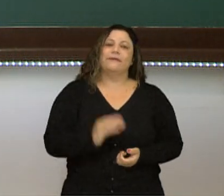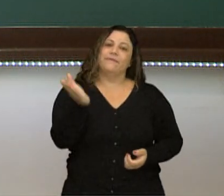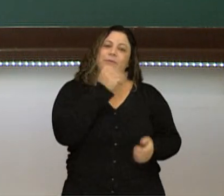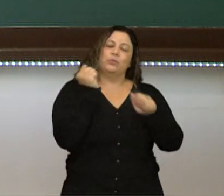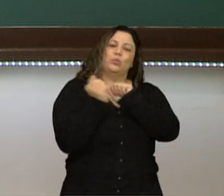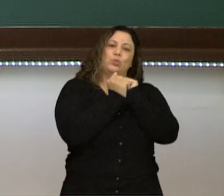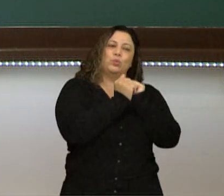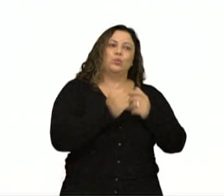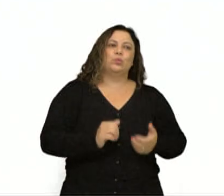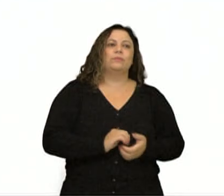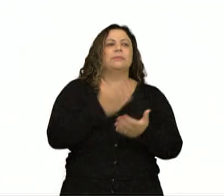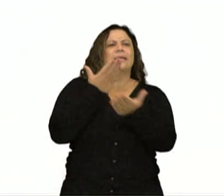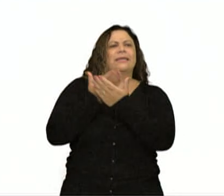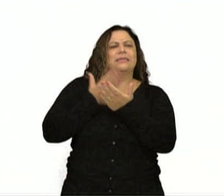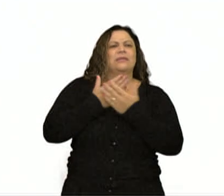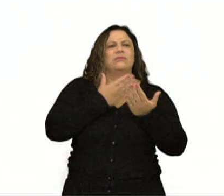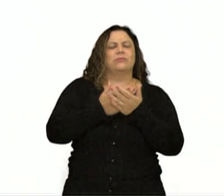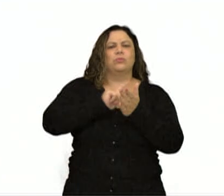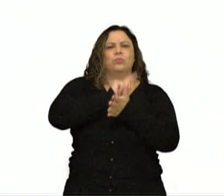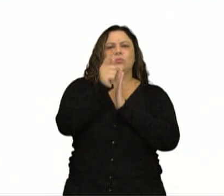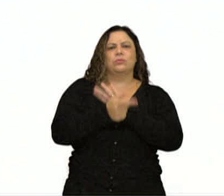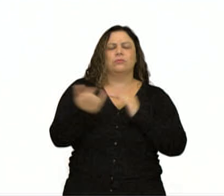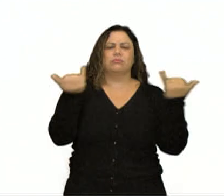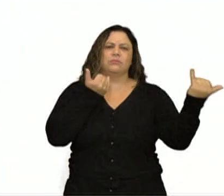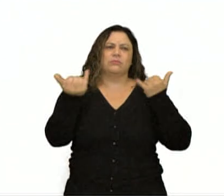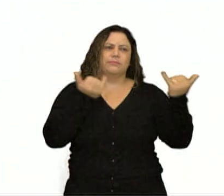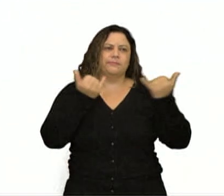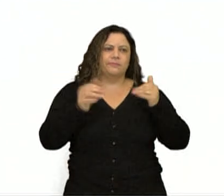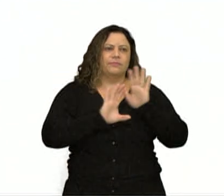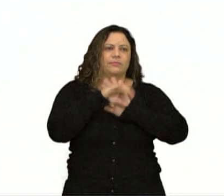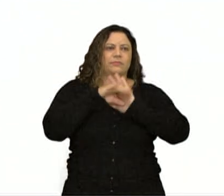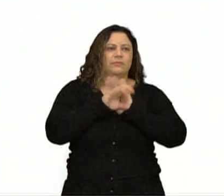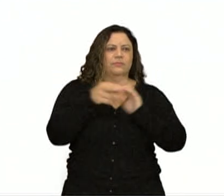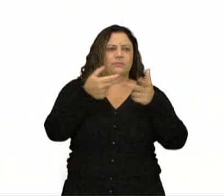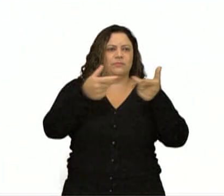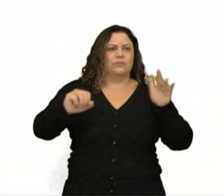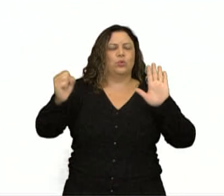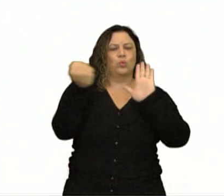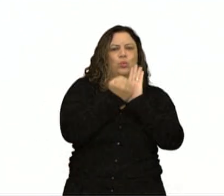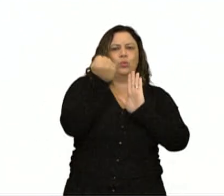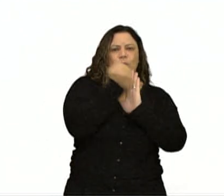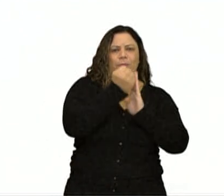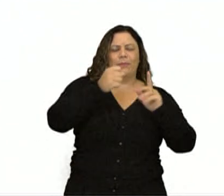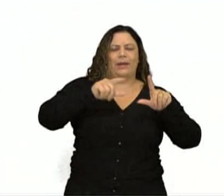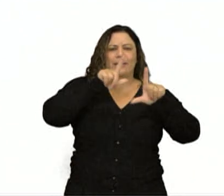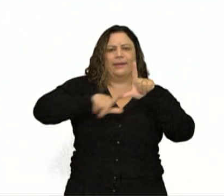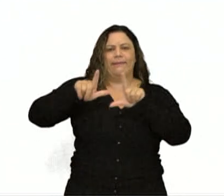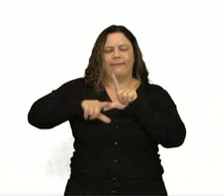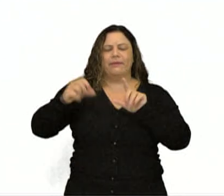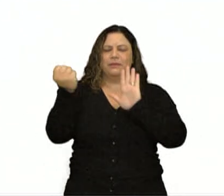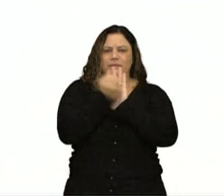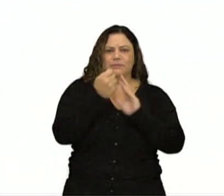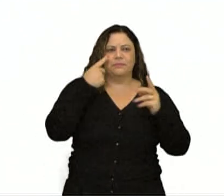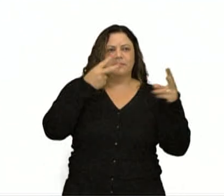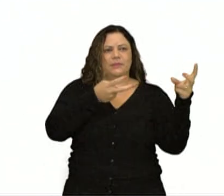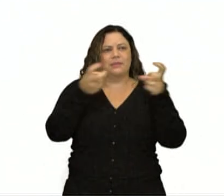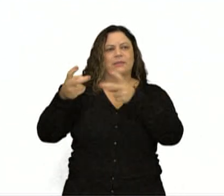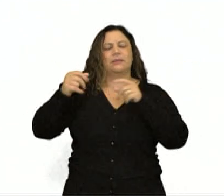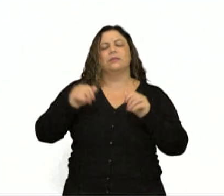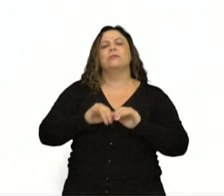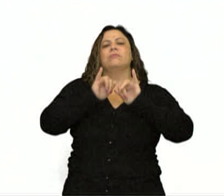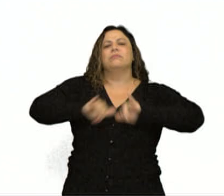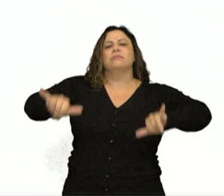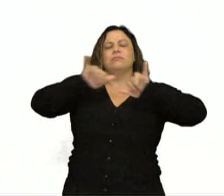aqui. Nessa aula estudamos o gênero informativo, os conceitos de logomarca e logotipo e sua função informativa. Lemos o trecho